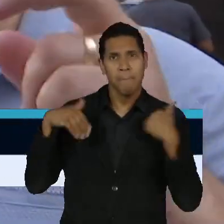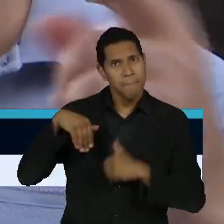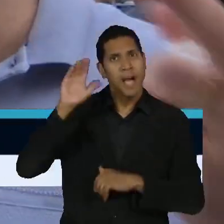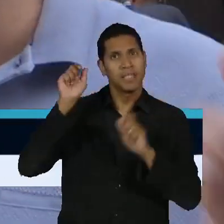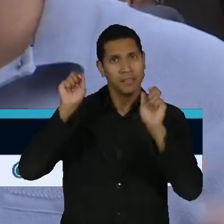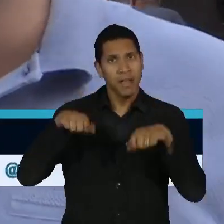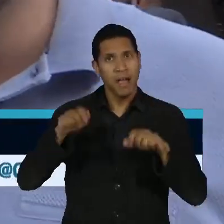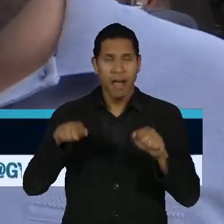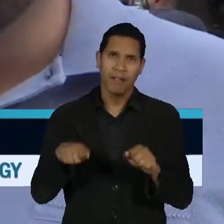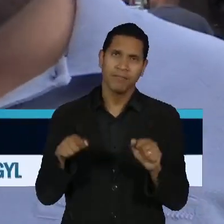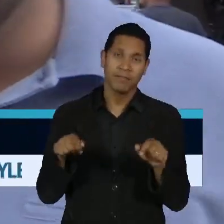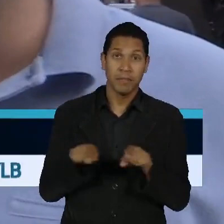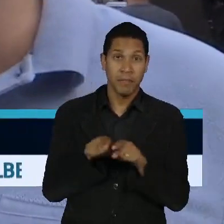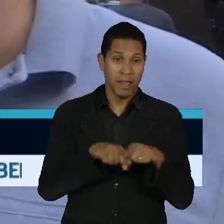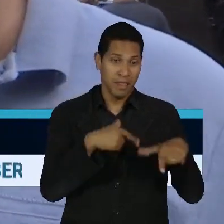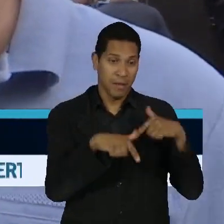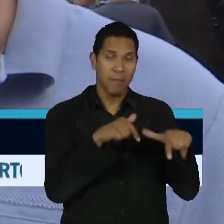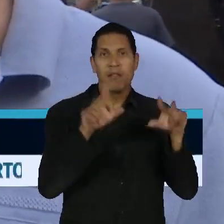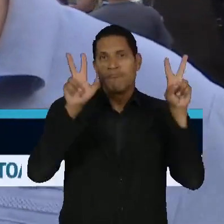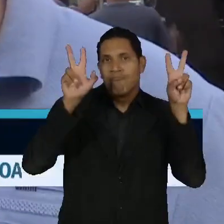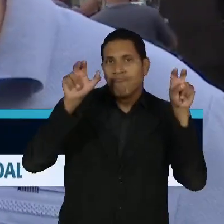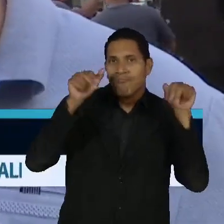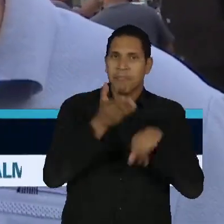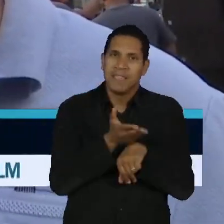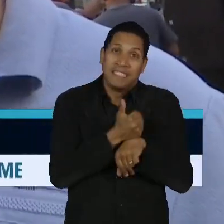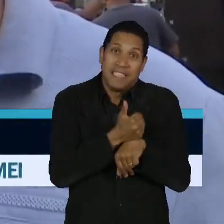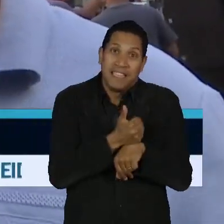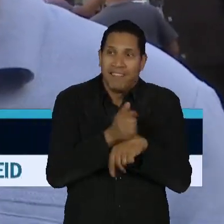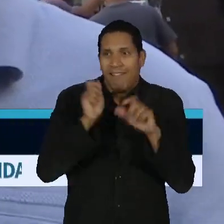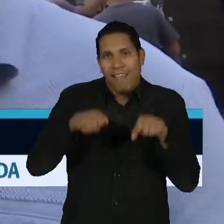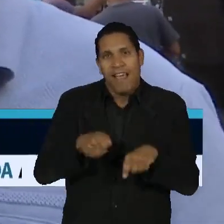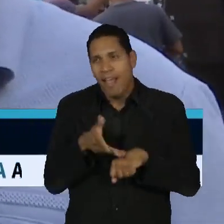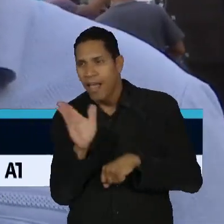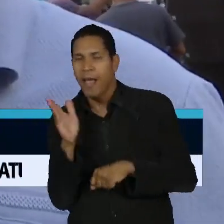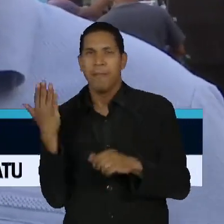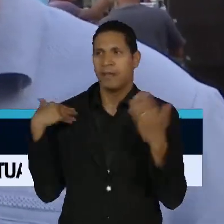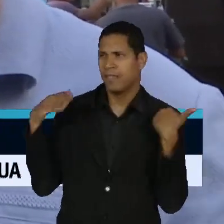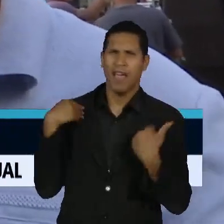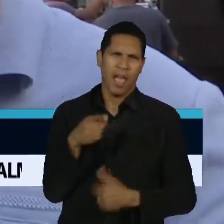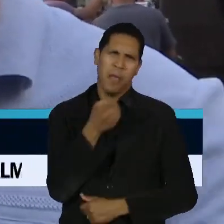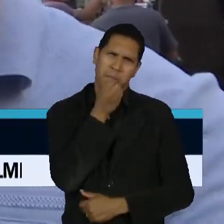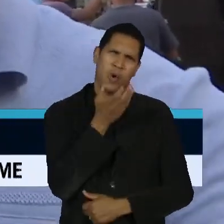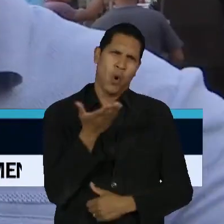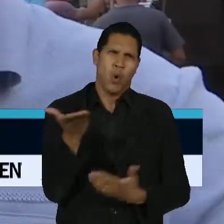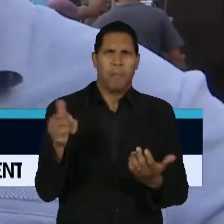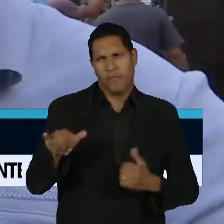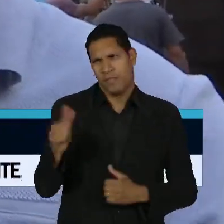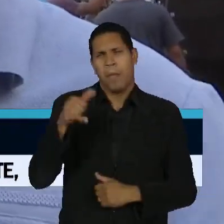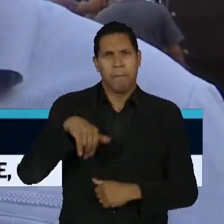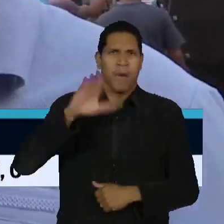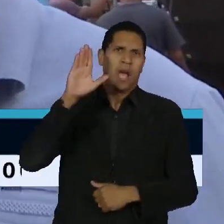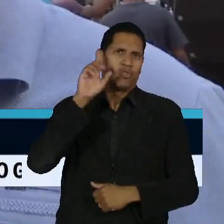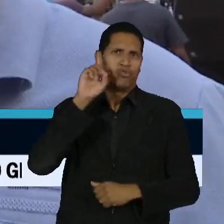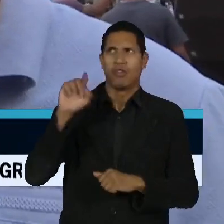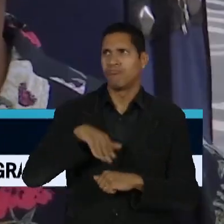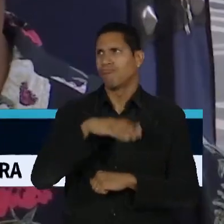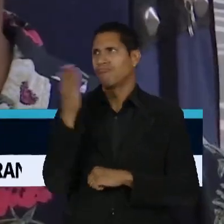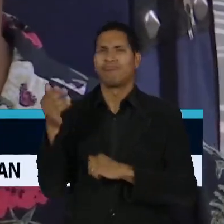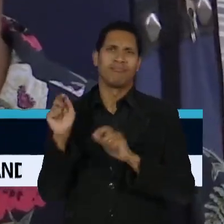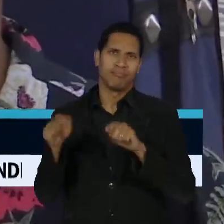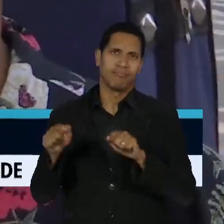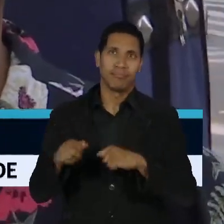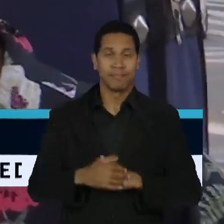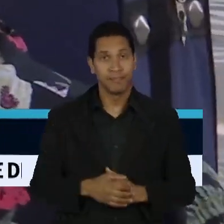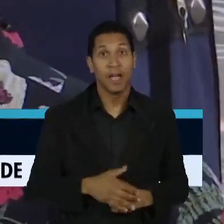mais cedo entre aspas do trabalho então acho que é um é um benefício inclusive né você poder aproveitar um pouco do seu dia né